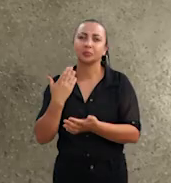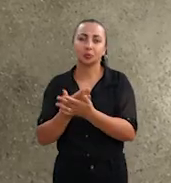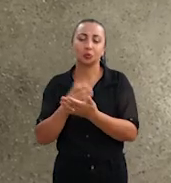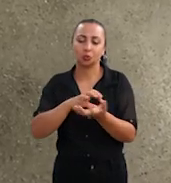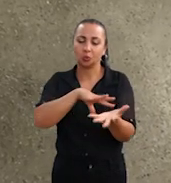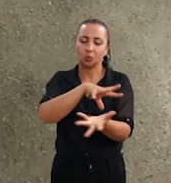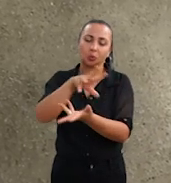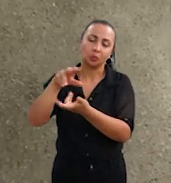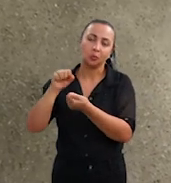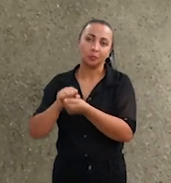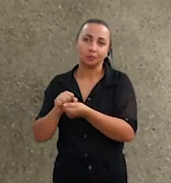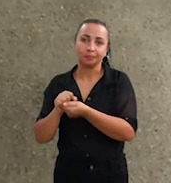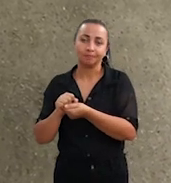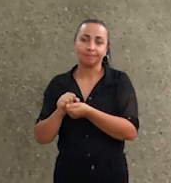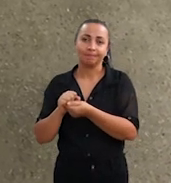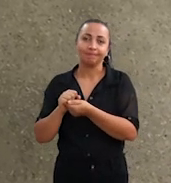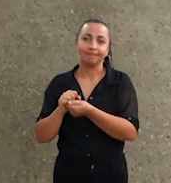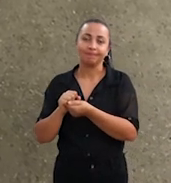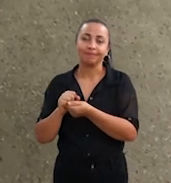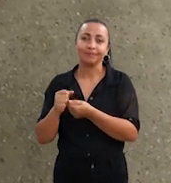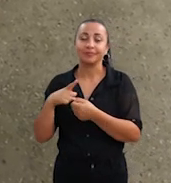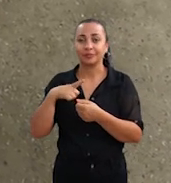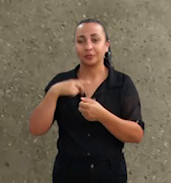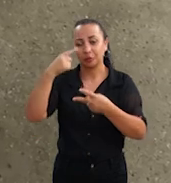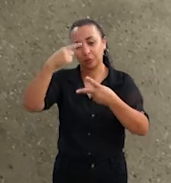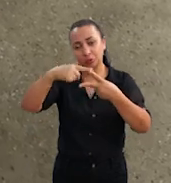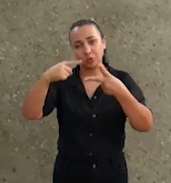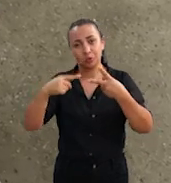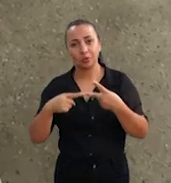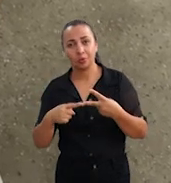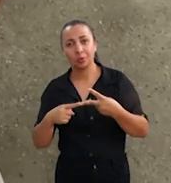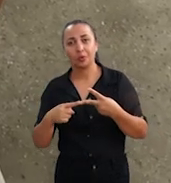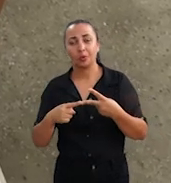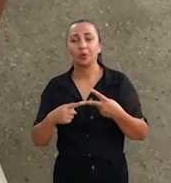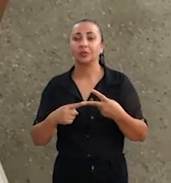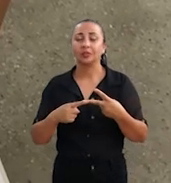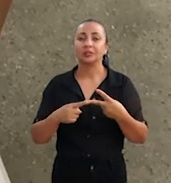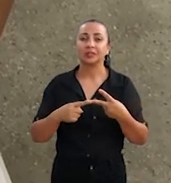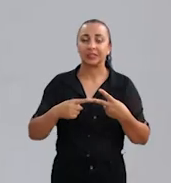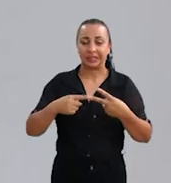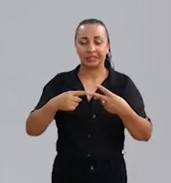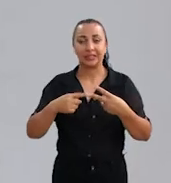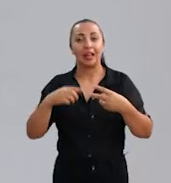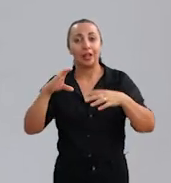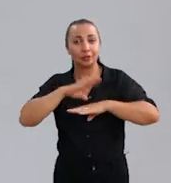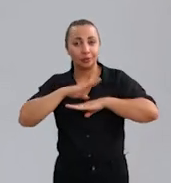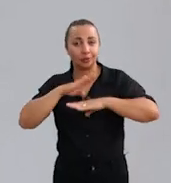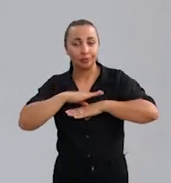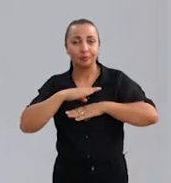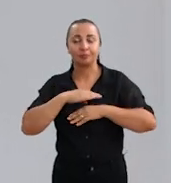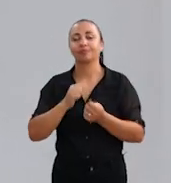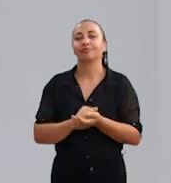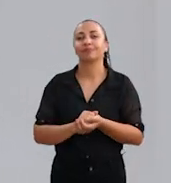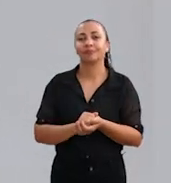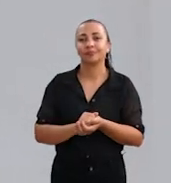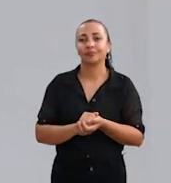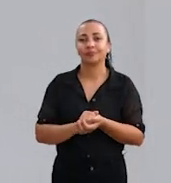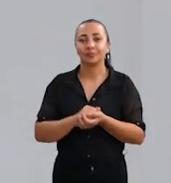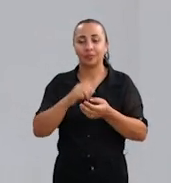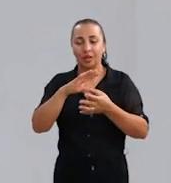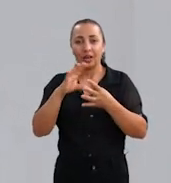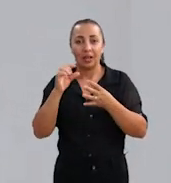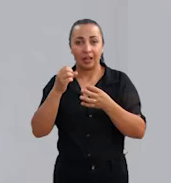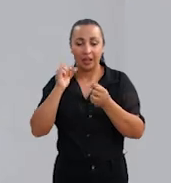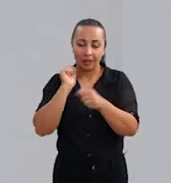mundo vendo esses dois transtornos, essas duas condições conjuntamente, e a gente espera